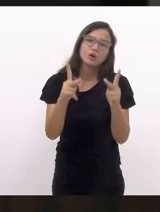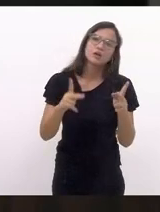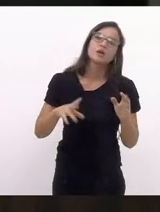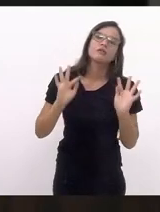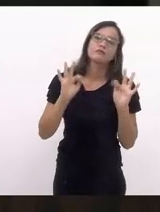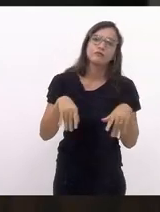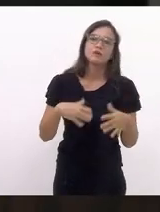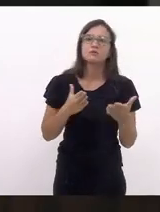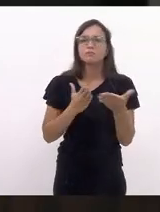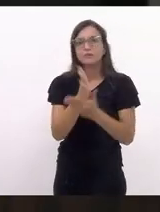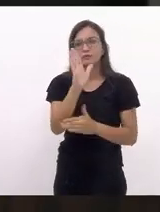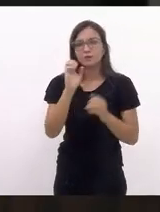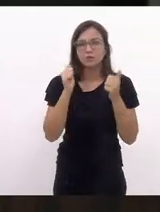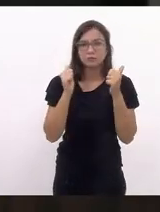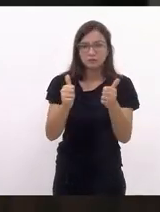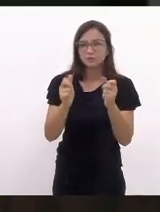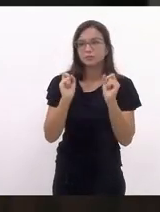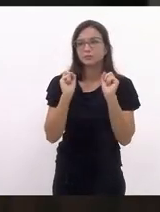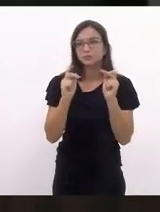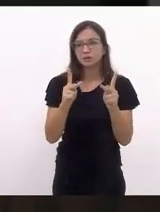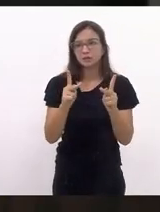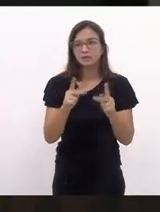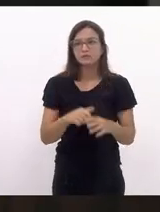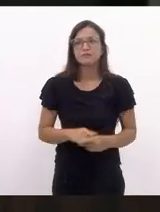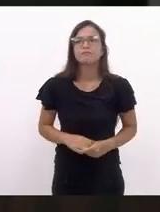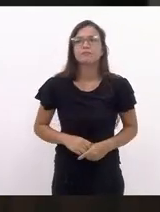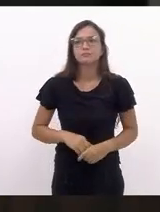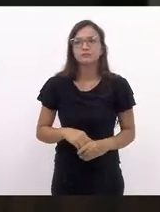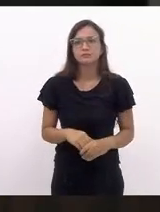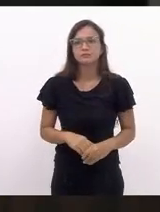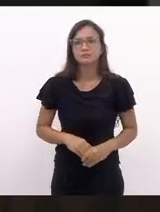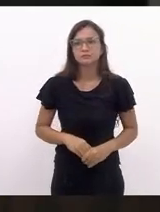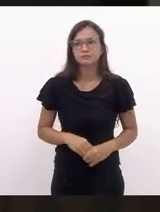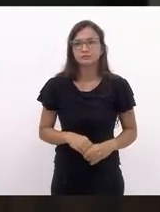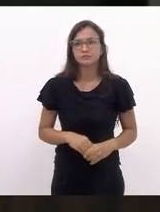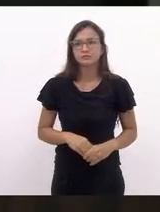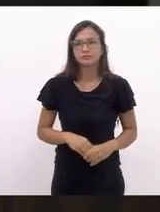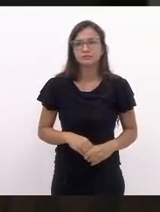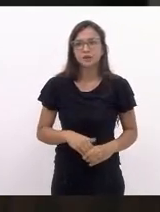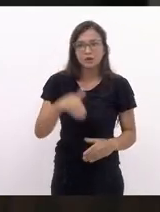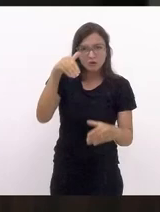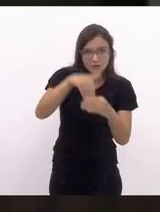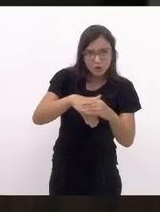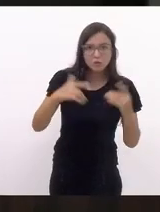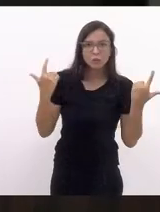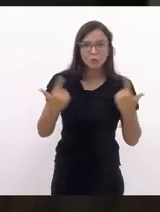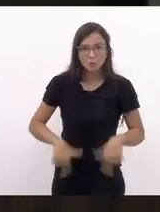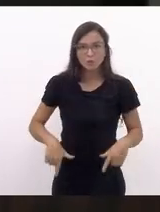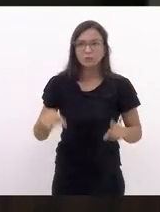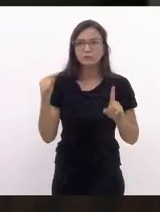votação sobre que aprova o permanecer posição aprovada vai à promulgação ou volta pela extensão do da Nova